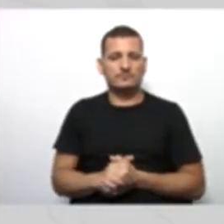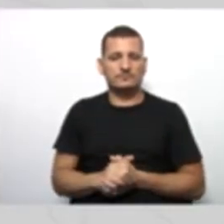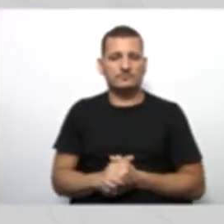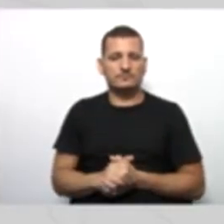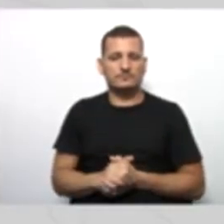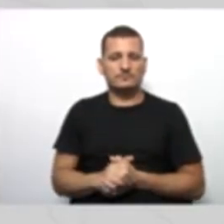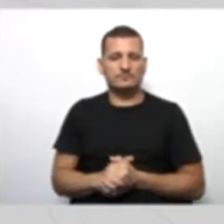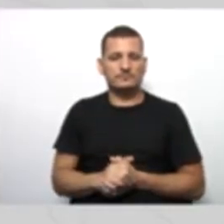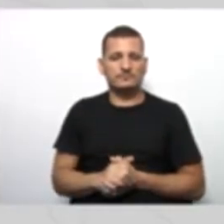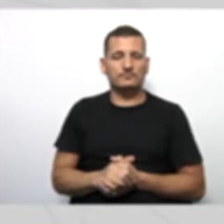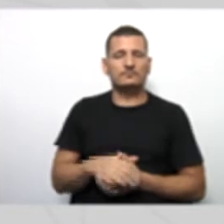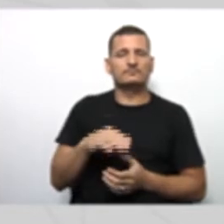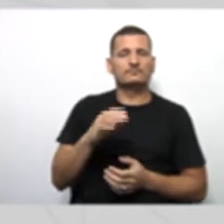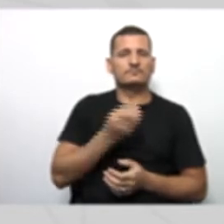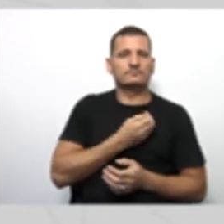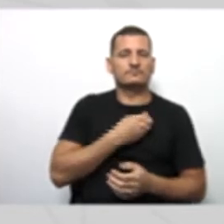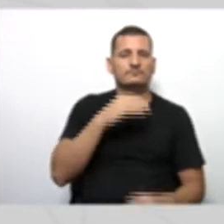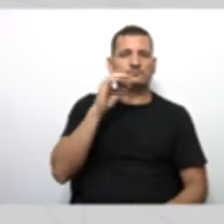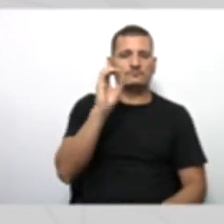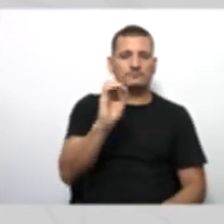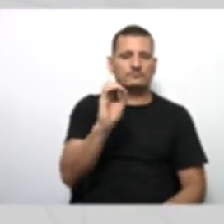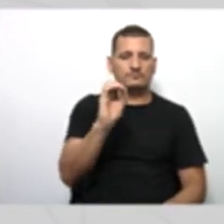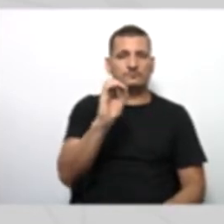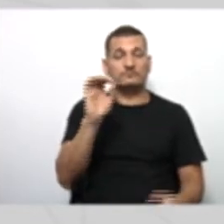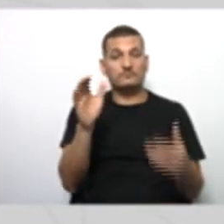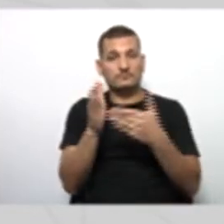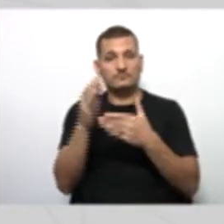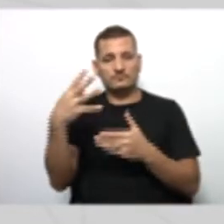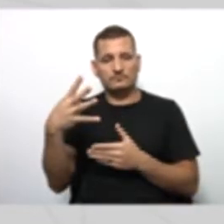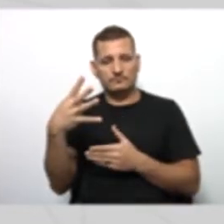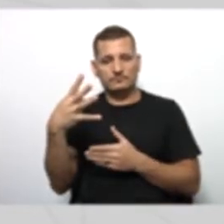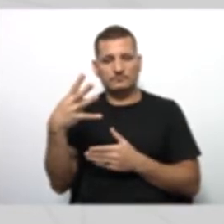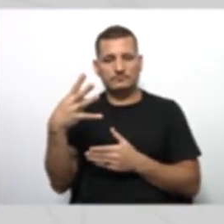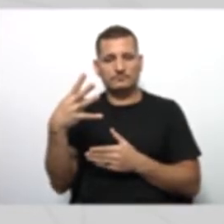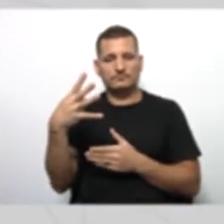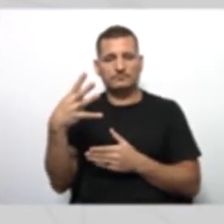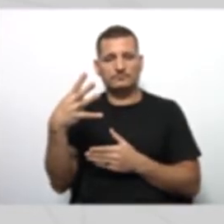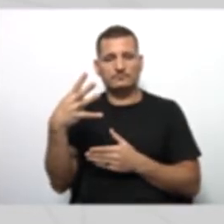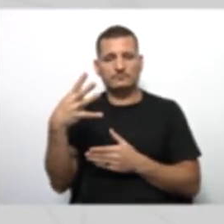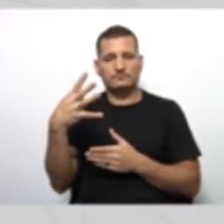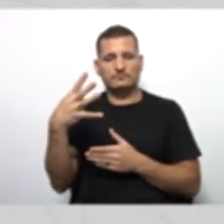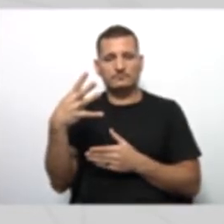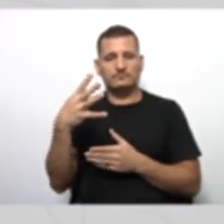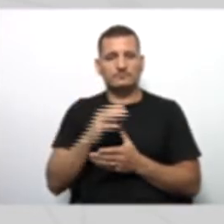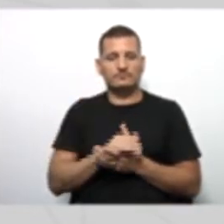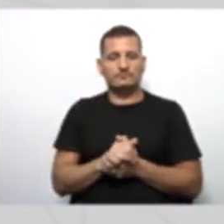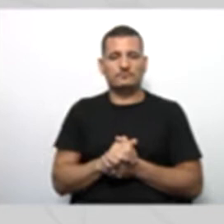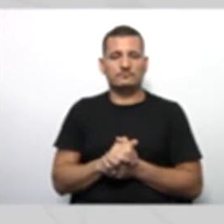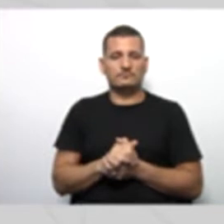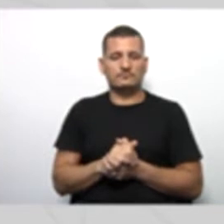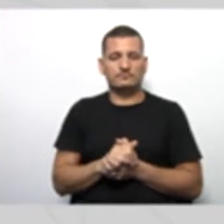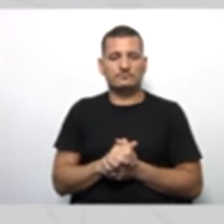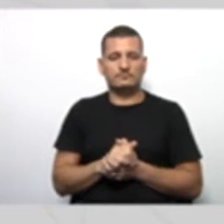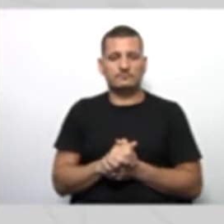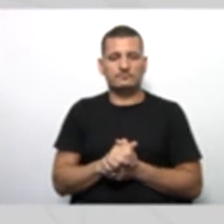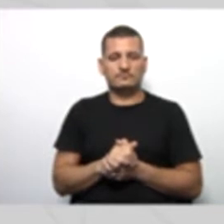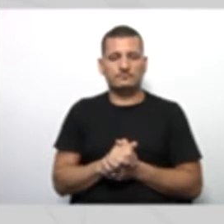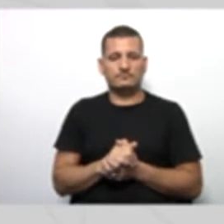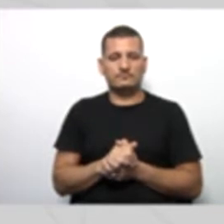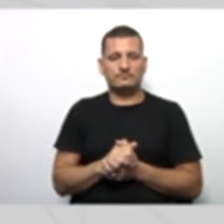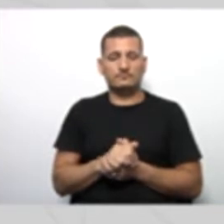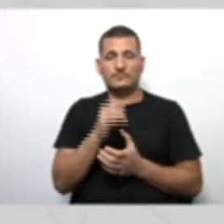a probabilidade. Eu vou agora pontuar, eu já pontuei qual é o impacto, né? Se é muito baixo, se é moderado, se é alto.